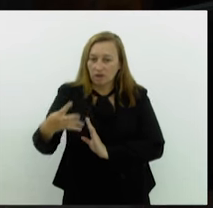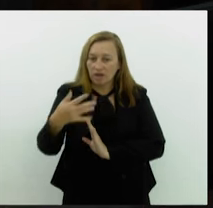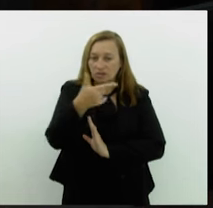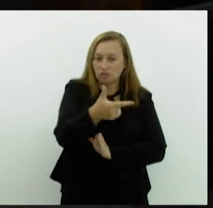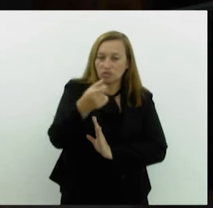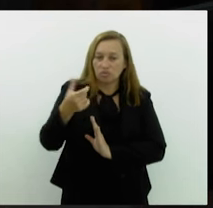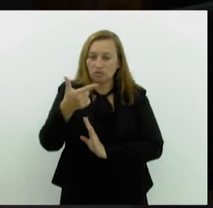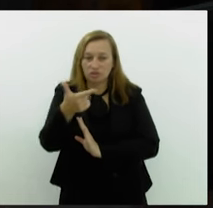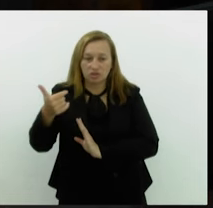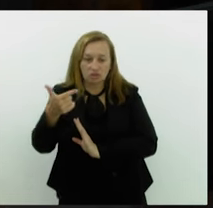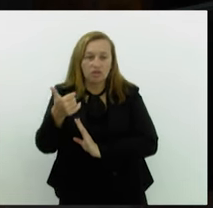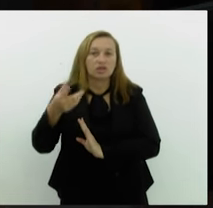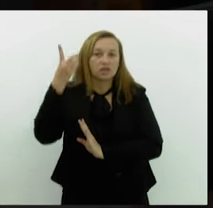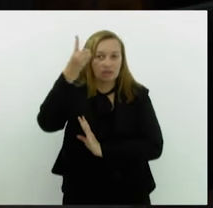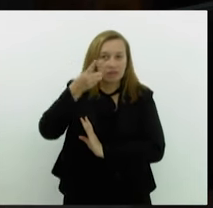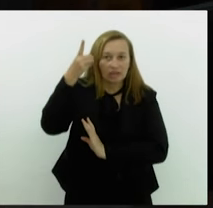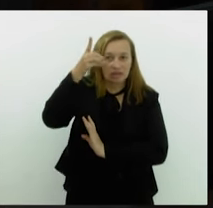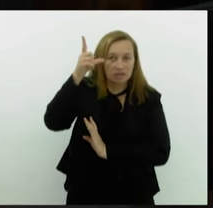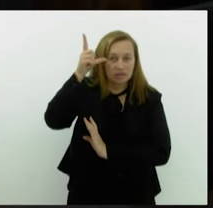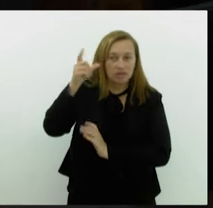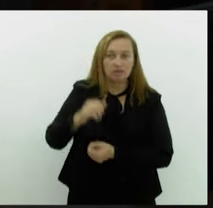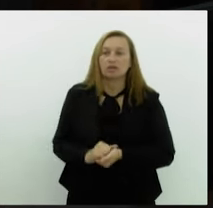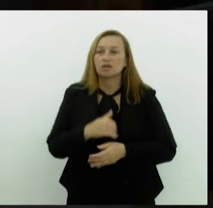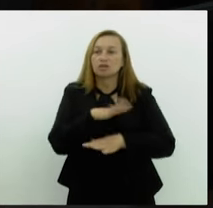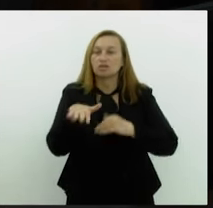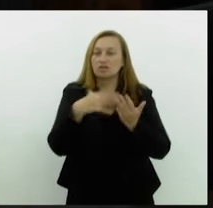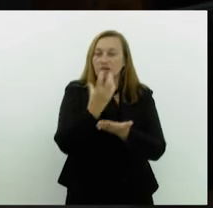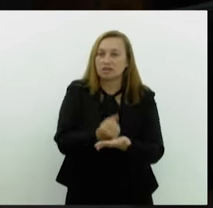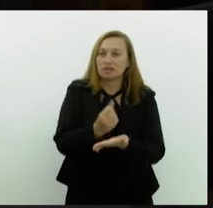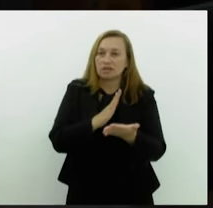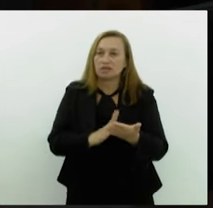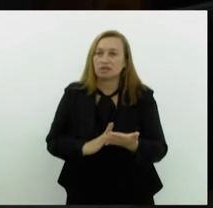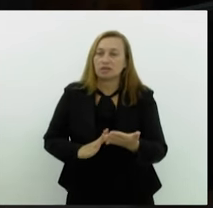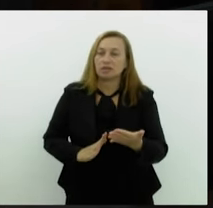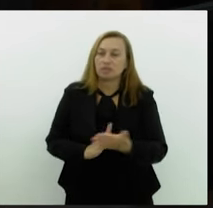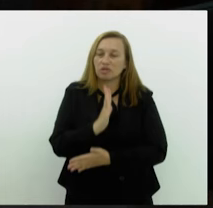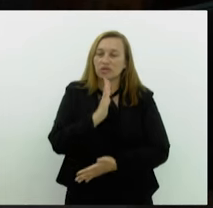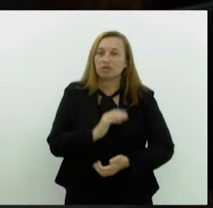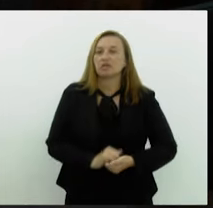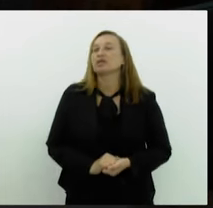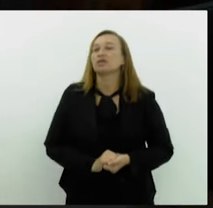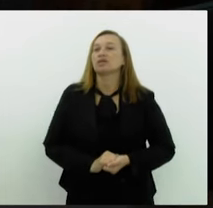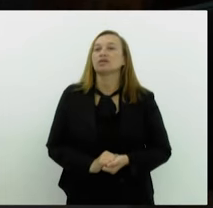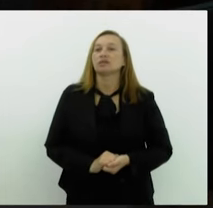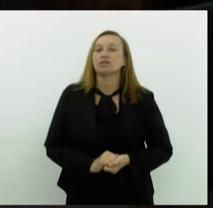6544/2022, da deputada Lucinha. Senhores que aprovam, aprovado.